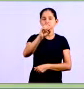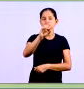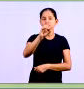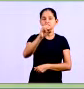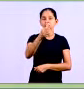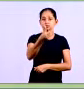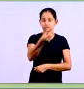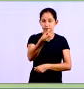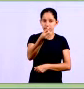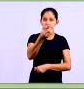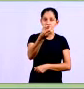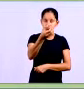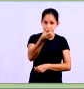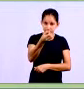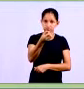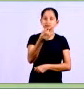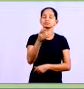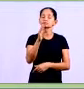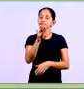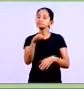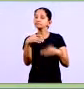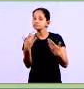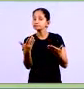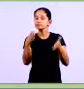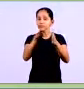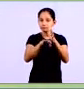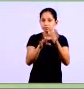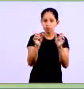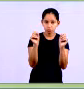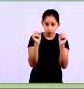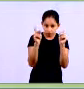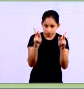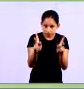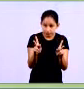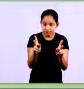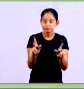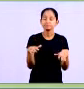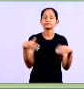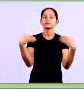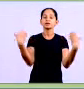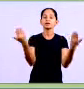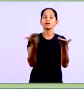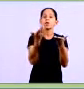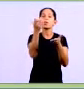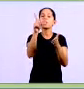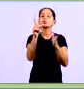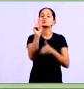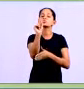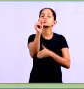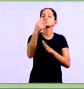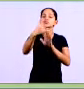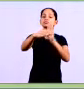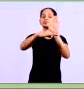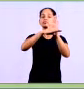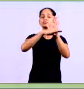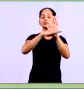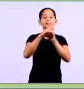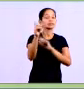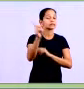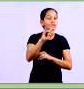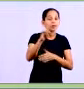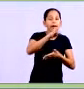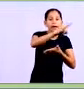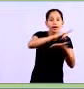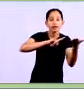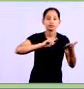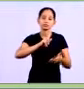1.860. É isso, professor? 1.860, 140, 2.000. Fechado assim? E agora, e esse valor aqui? Ó, esse valor não é de nota fiscal, é o que